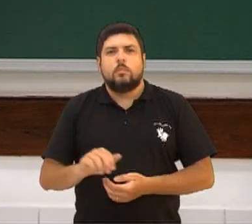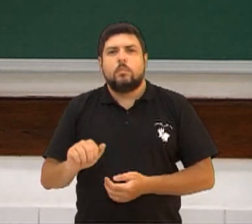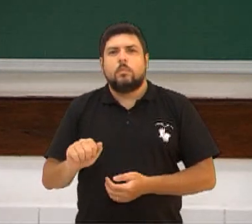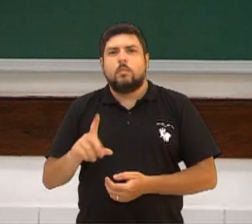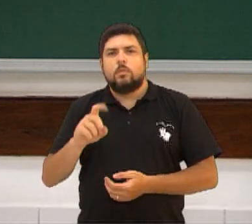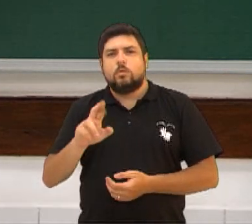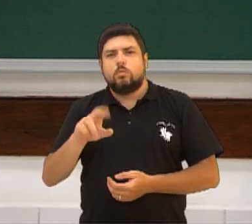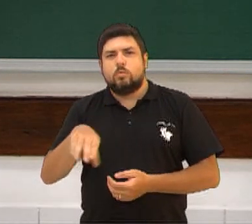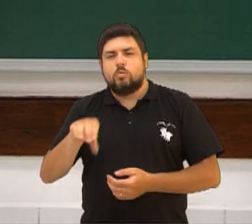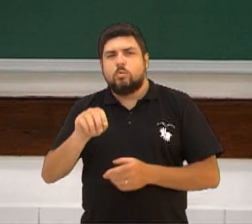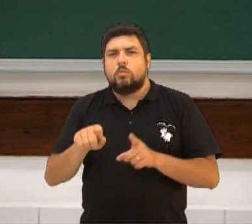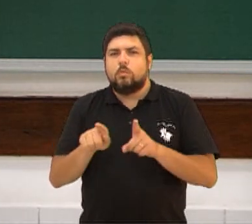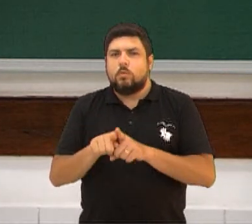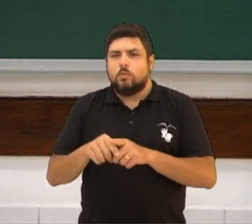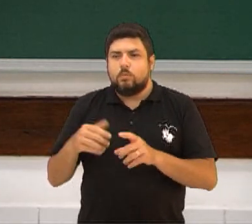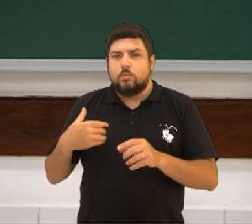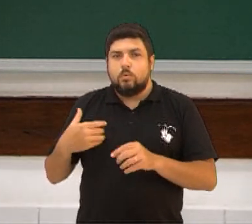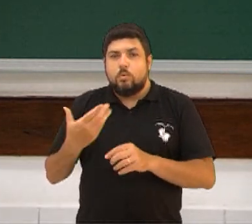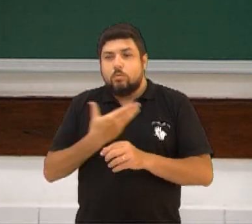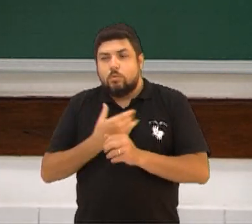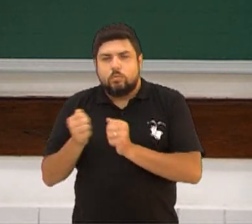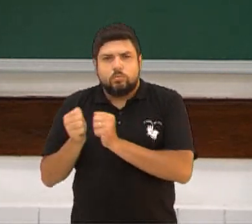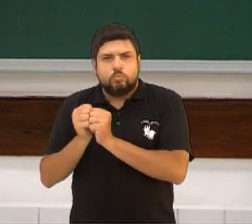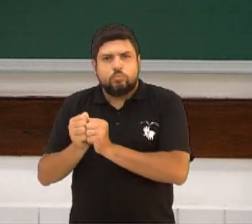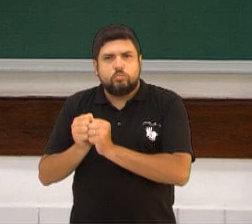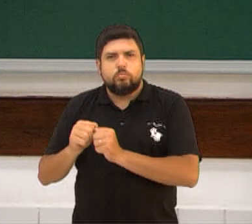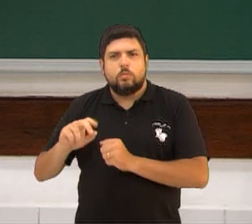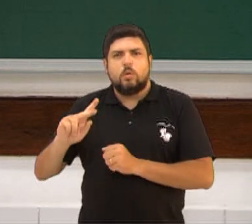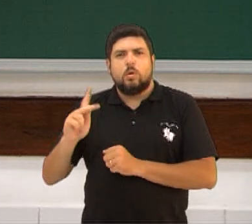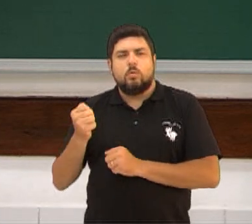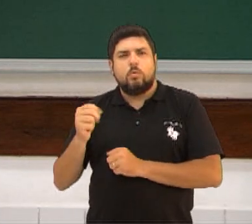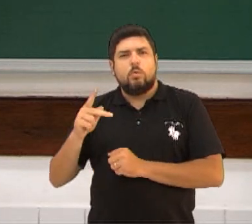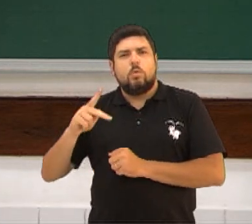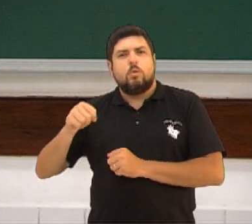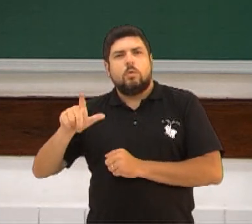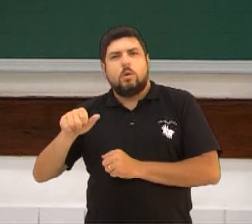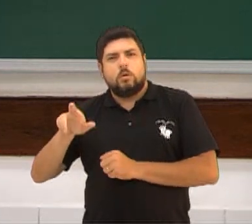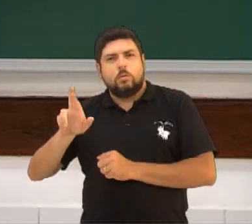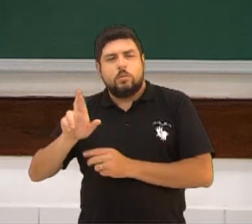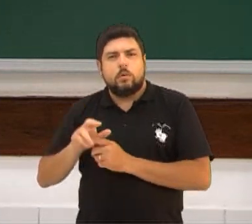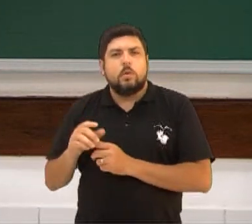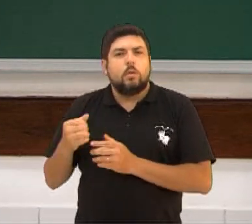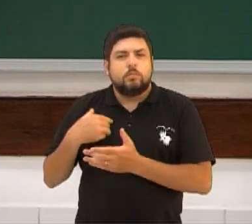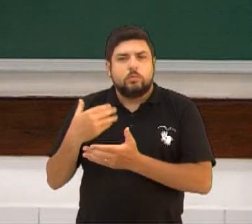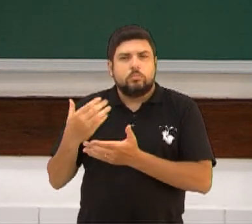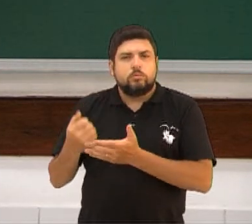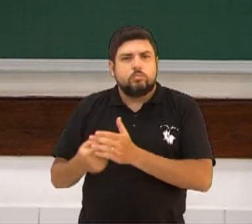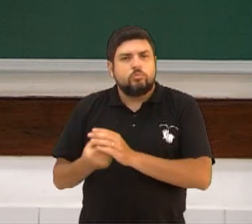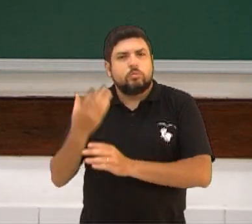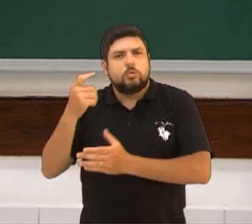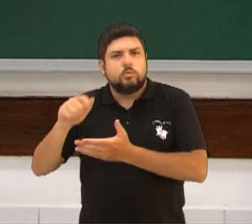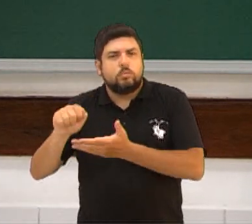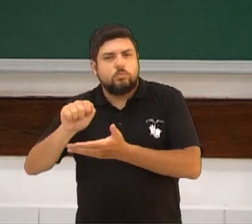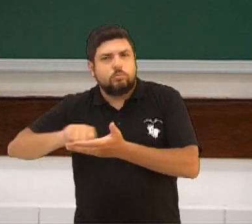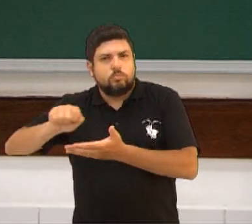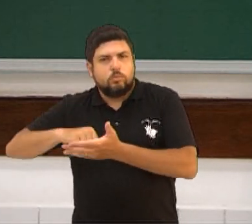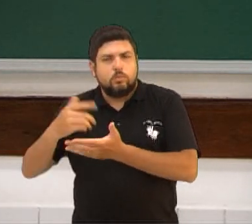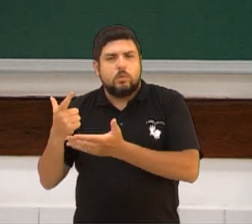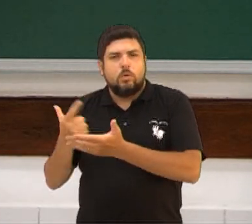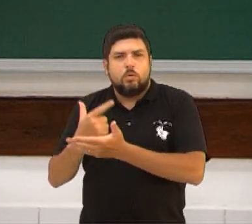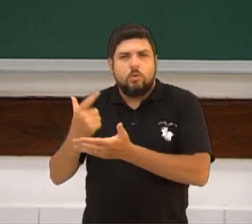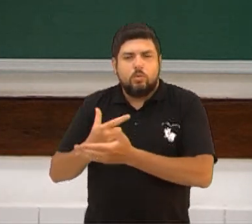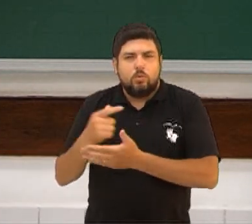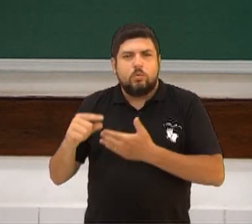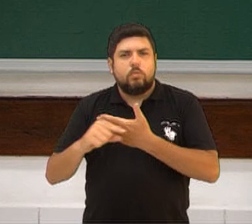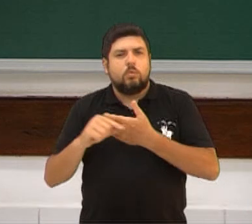seu parceiro de longa data, o Horkheimer, vão escrever um livro chamado Dialética do Esclarecimento. E nesse